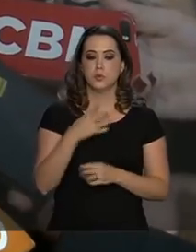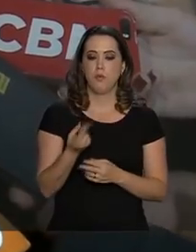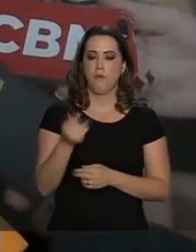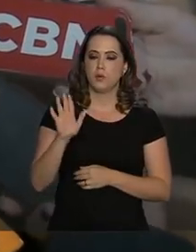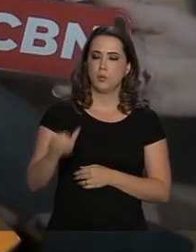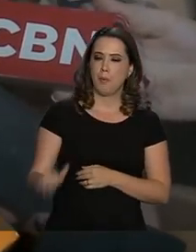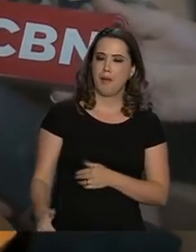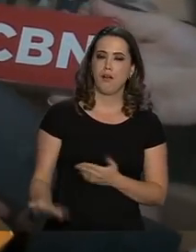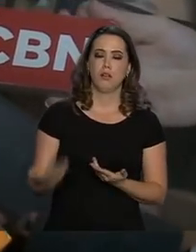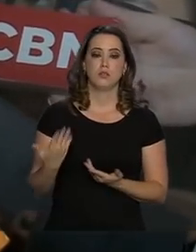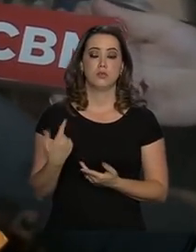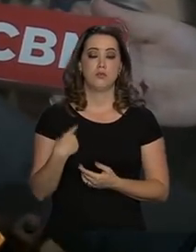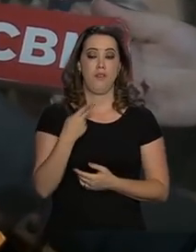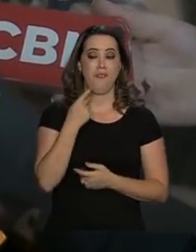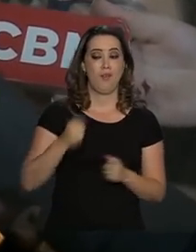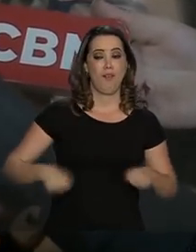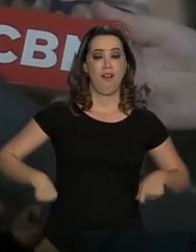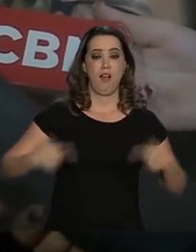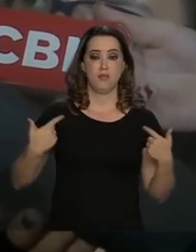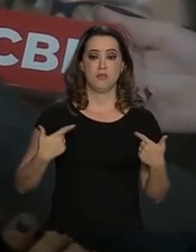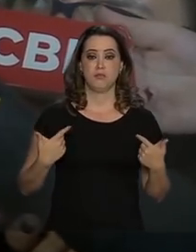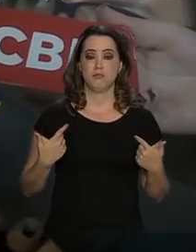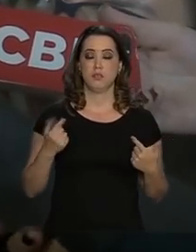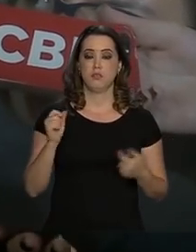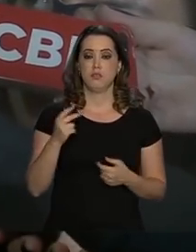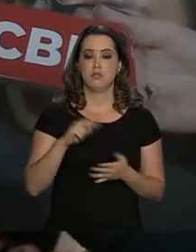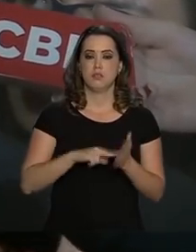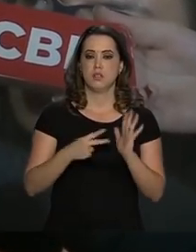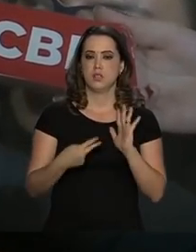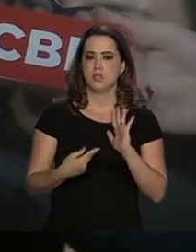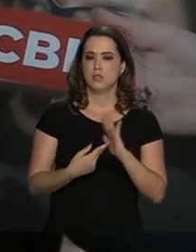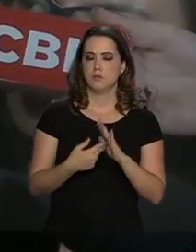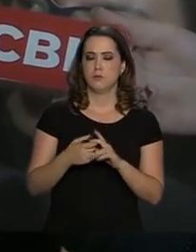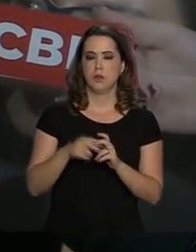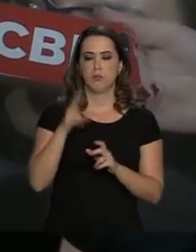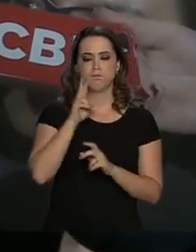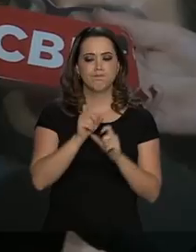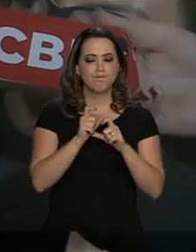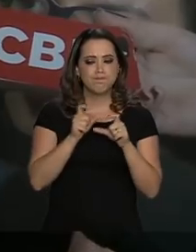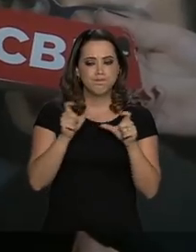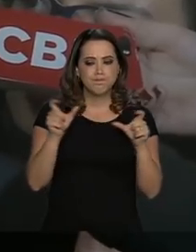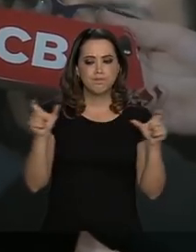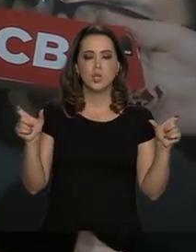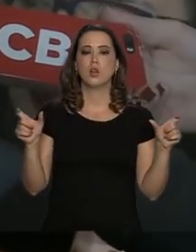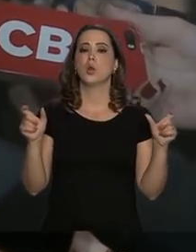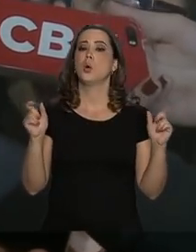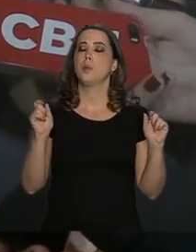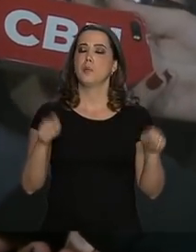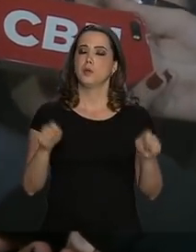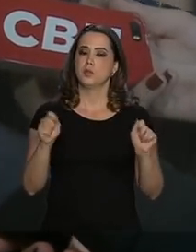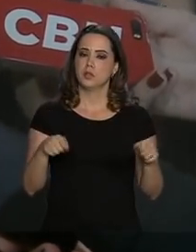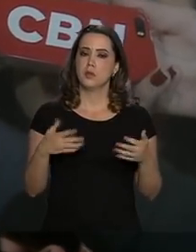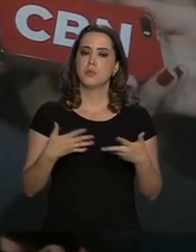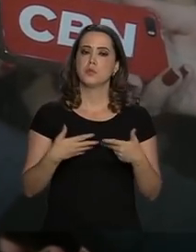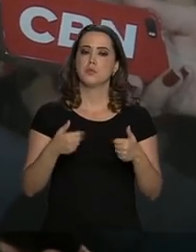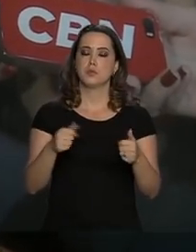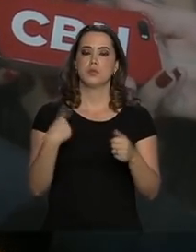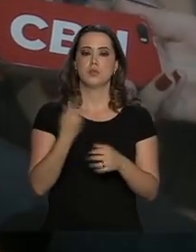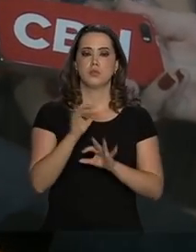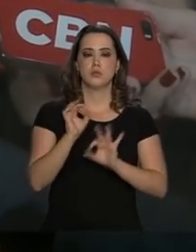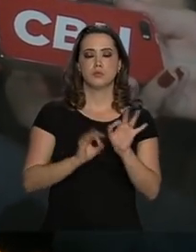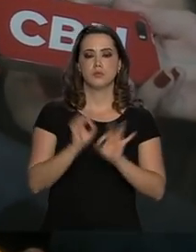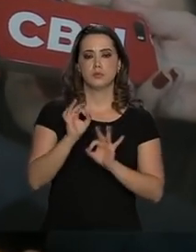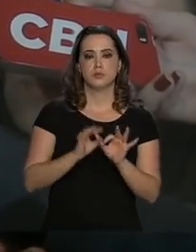custo menor quando eu falo custo significa numa visão macro né Nós podemos otimizar nossas